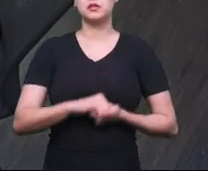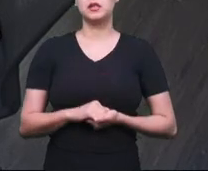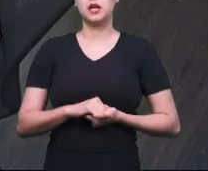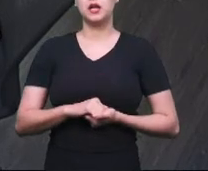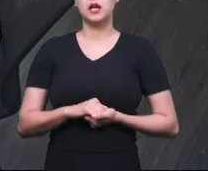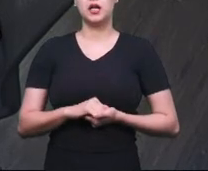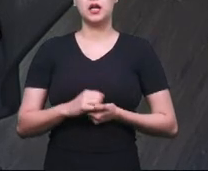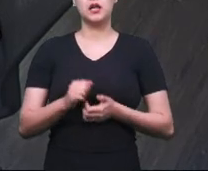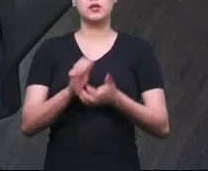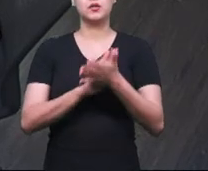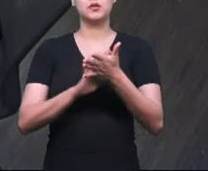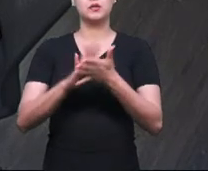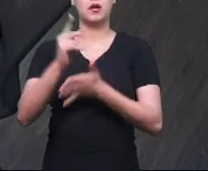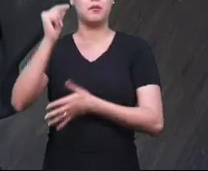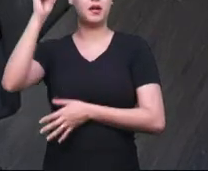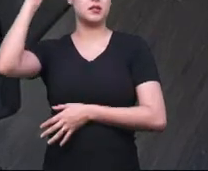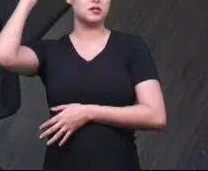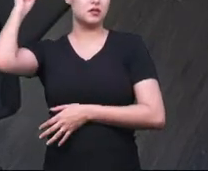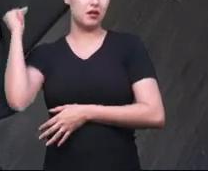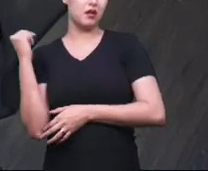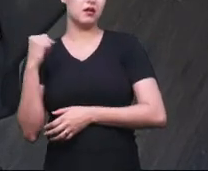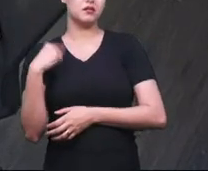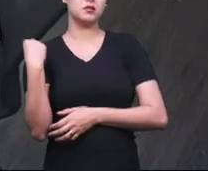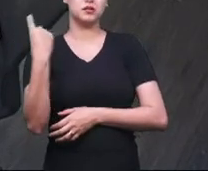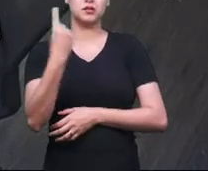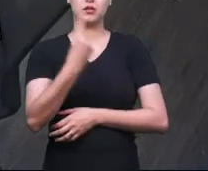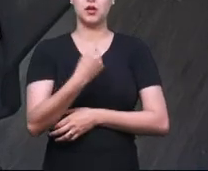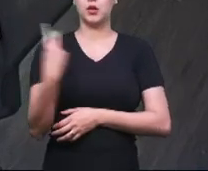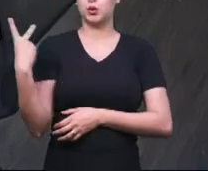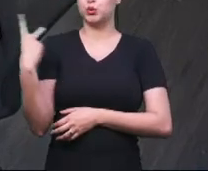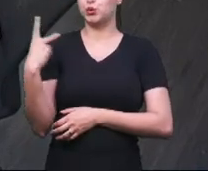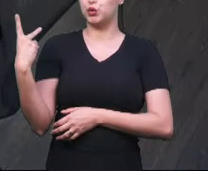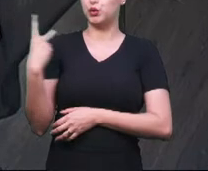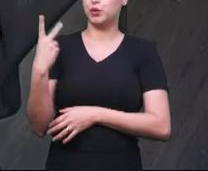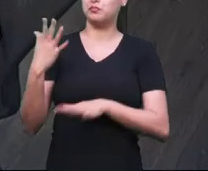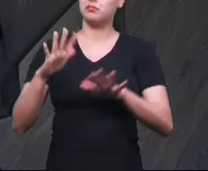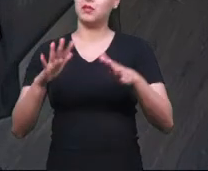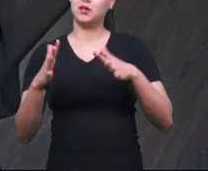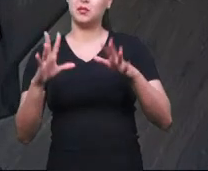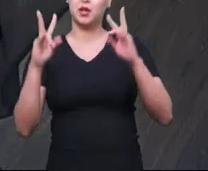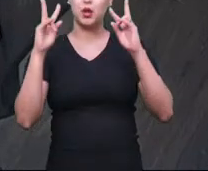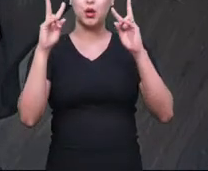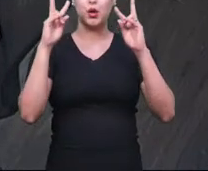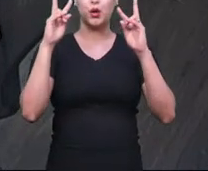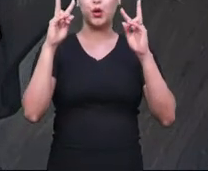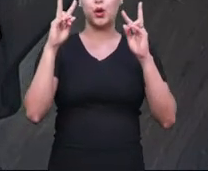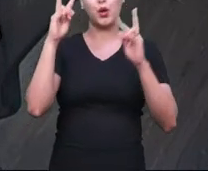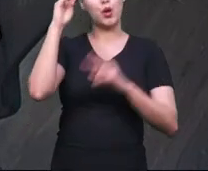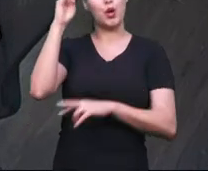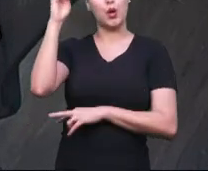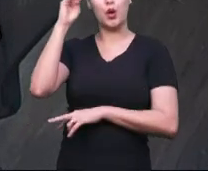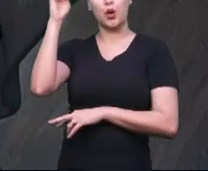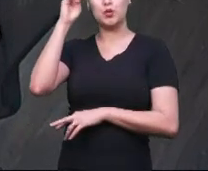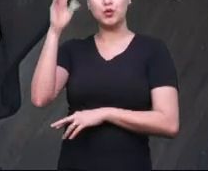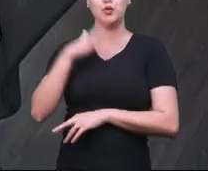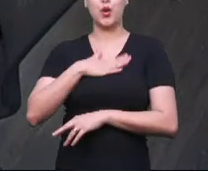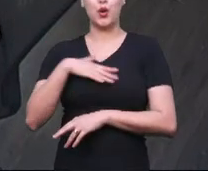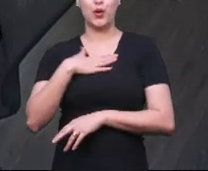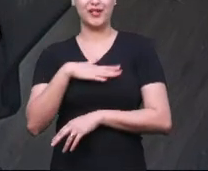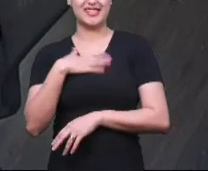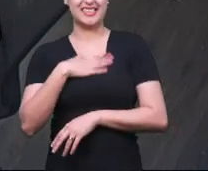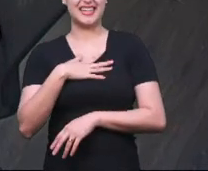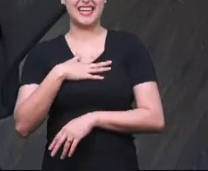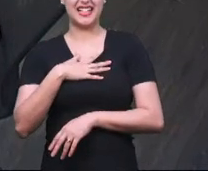há muitos anos atrás, mas nós dois viemos meio que para humanas ali, gostar de história, né? Parábola